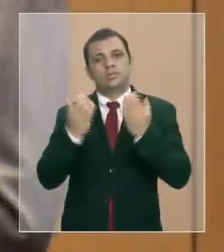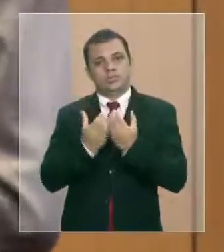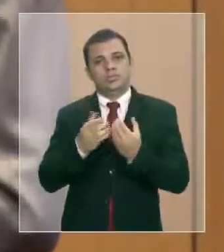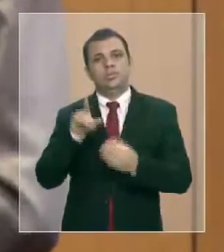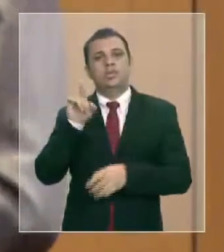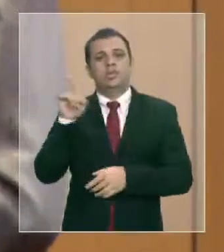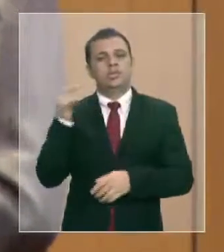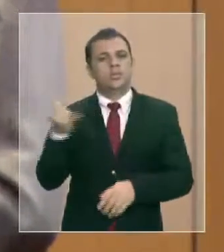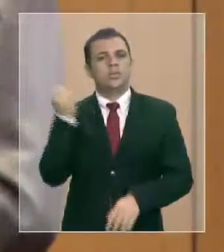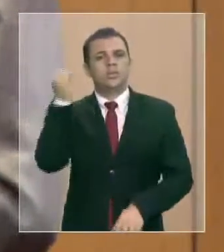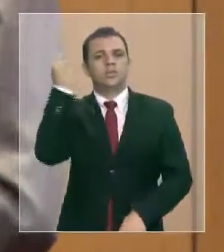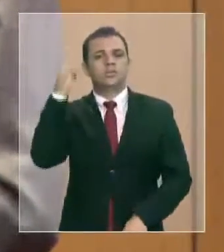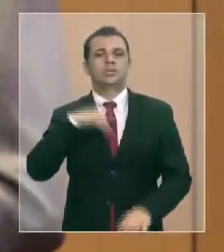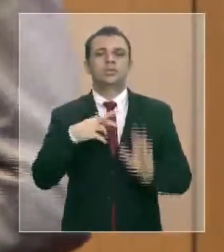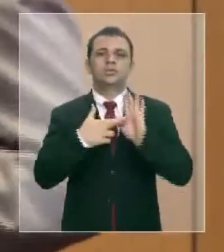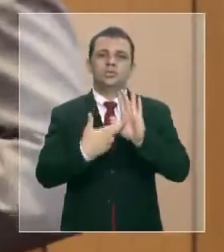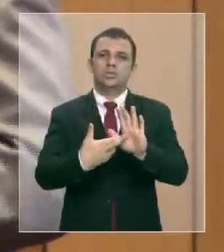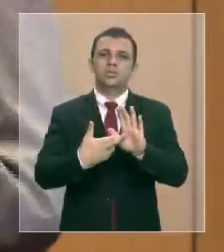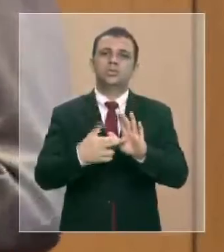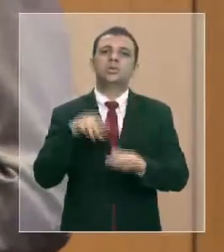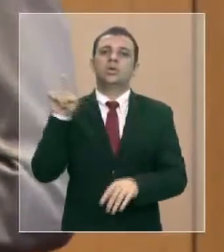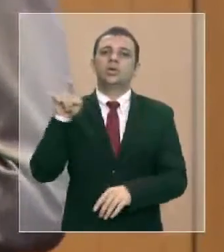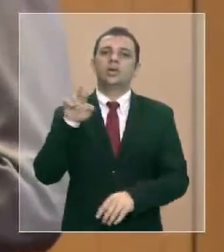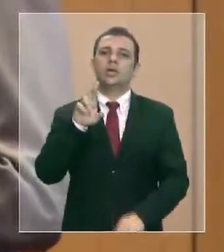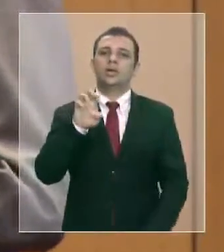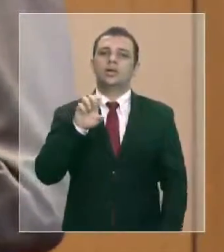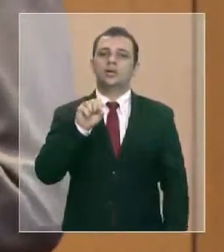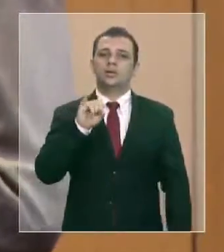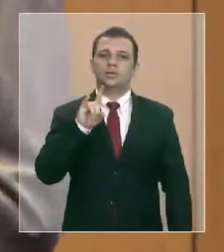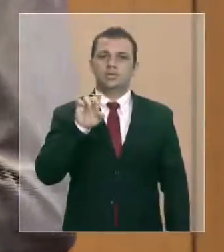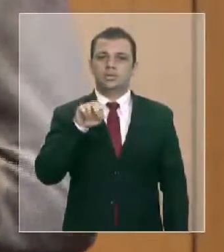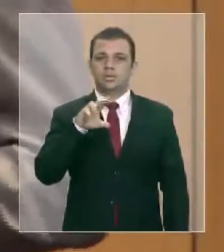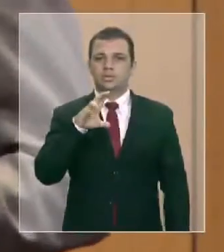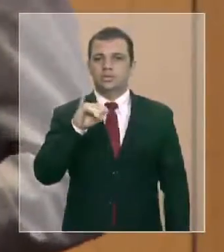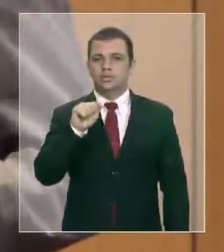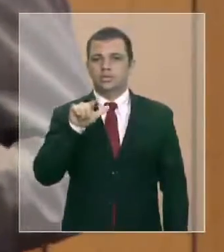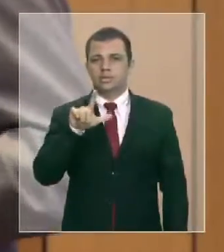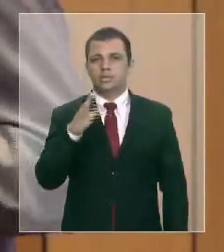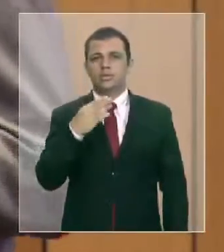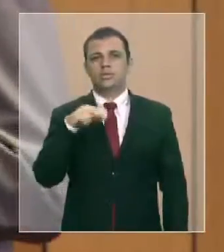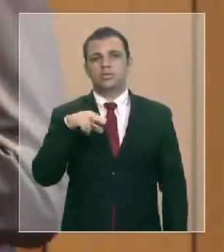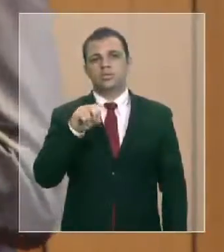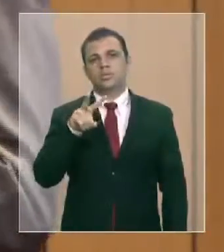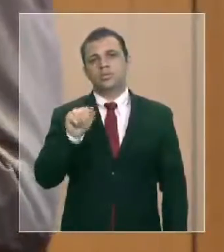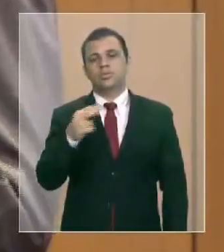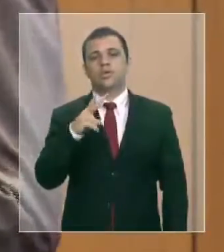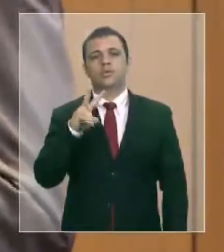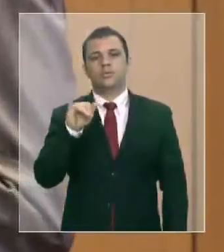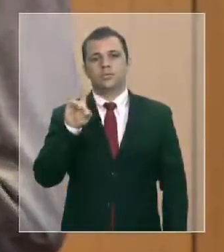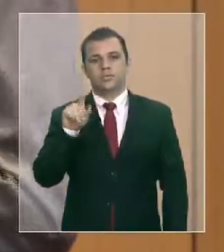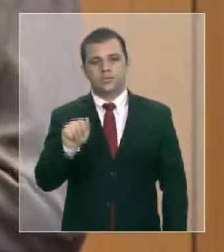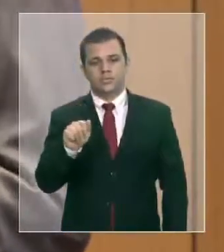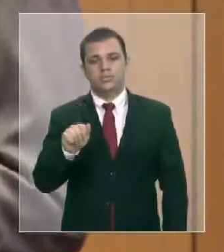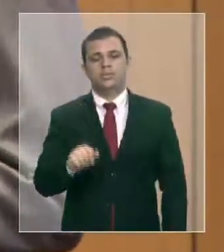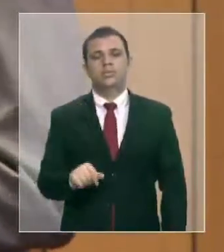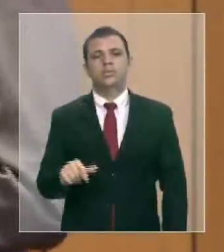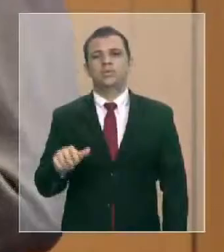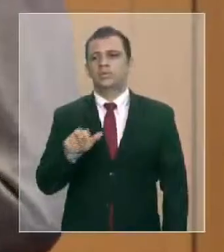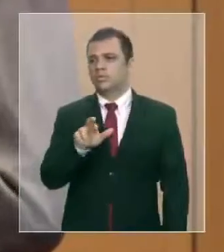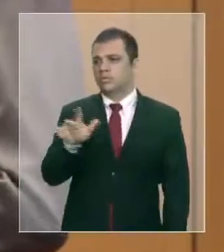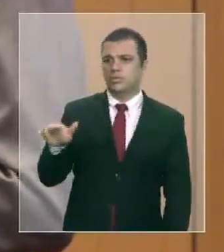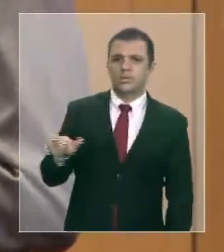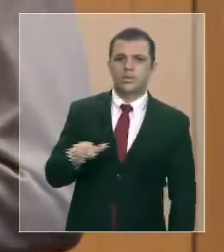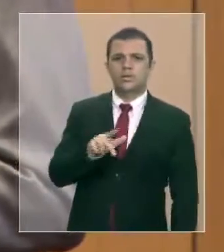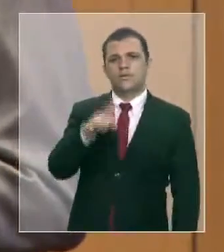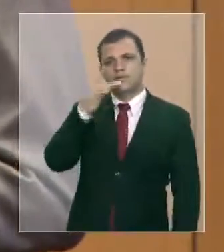integra também a condição hoje da região metropolitana, muito, muito grande, milhares de famílias que ali vivem, que